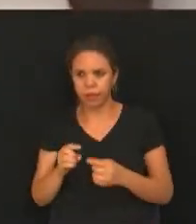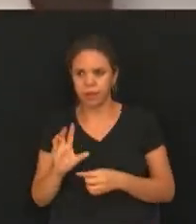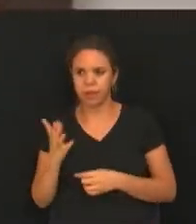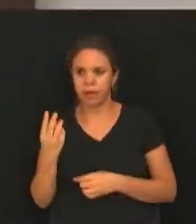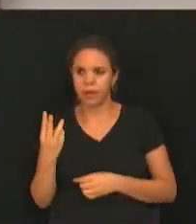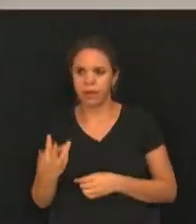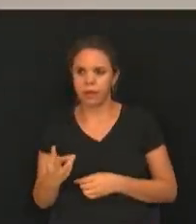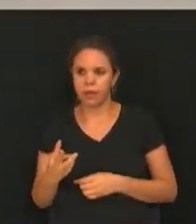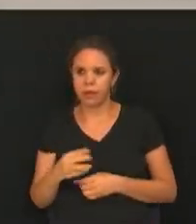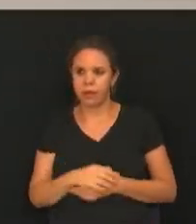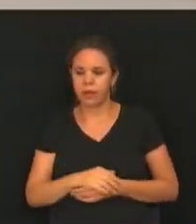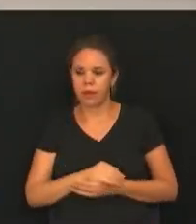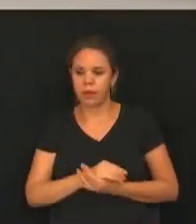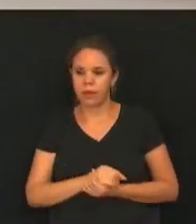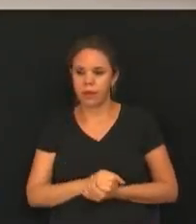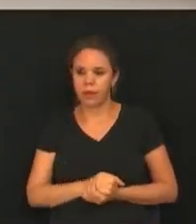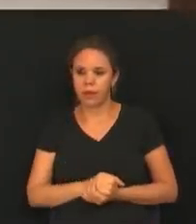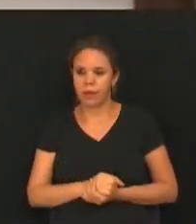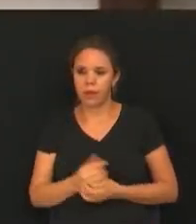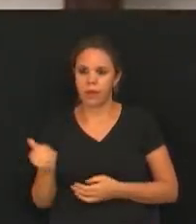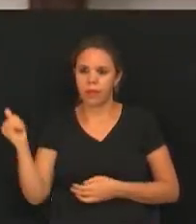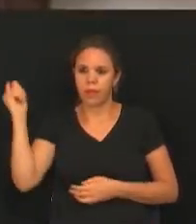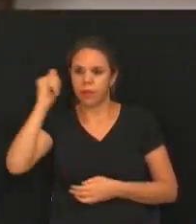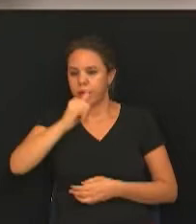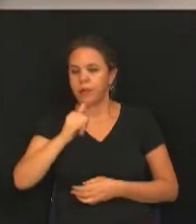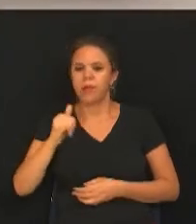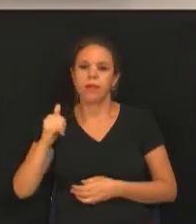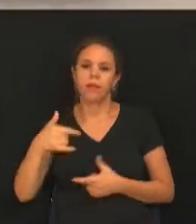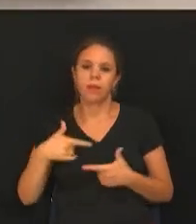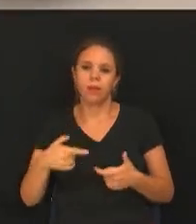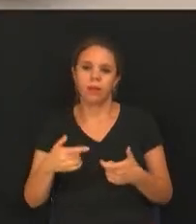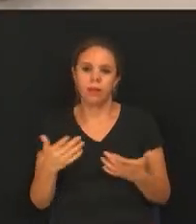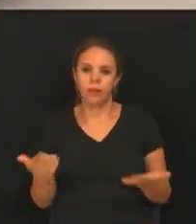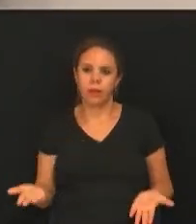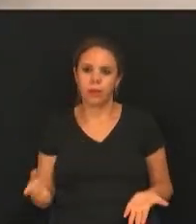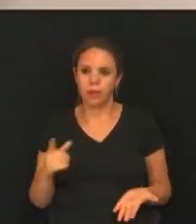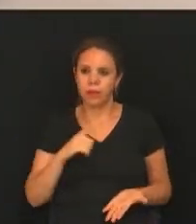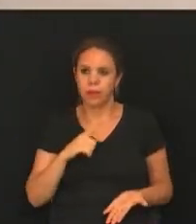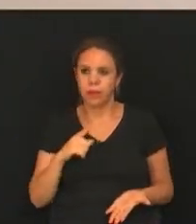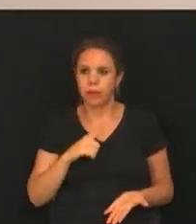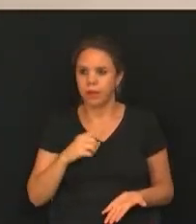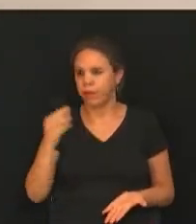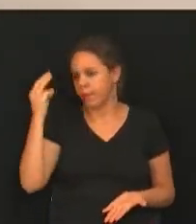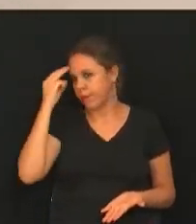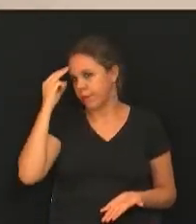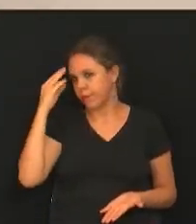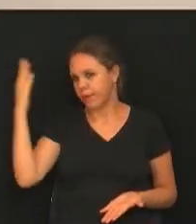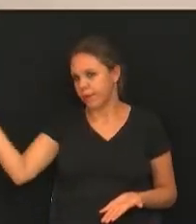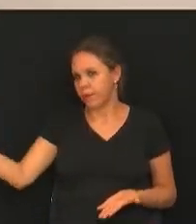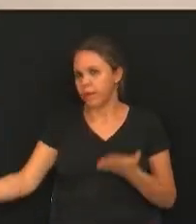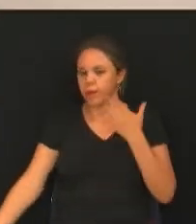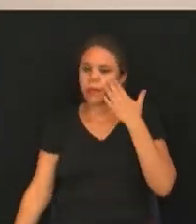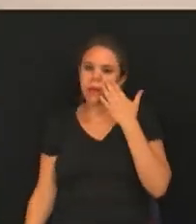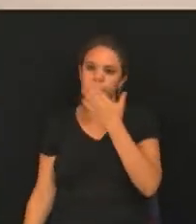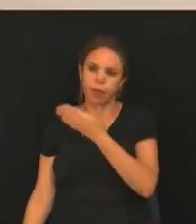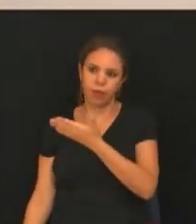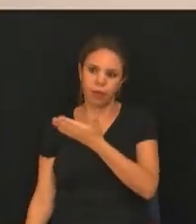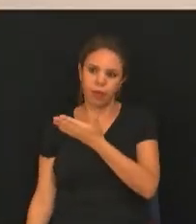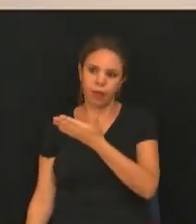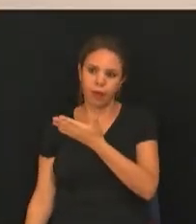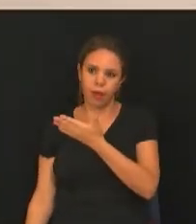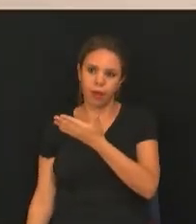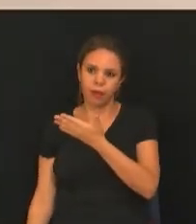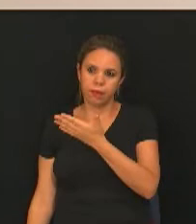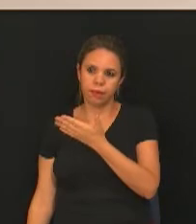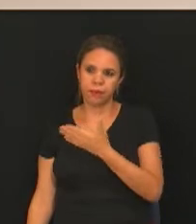que foram os bombardeios dos aviões. Inclusive, tem uma memória que está bem em frente aqui à sede, né,